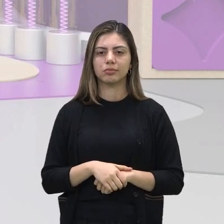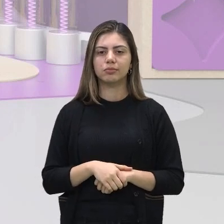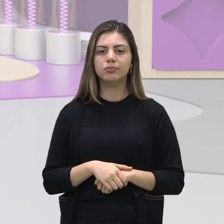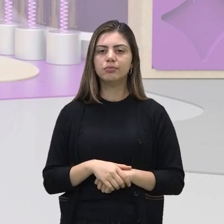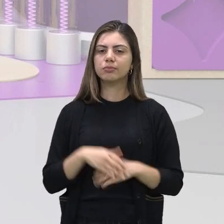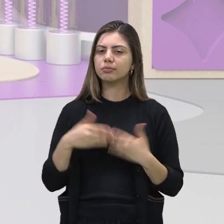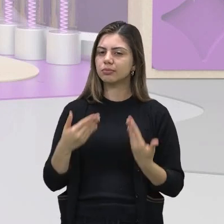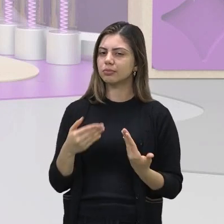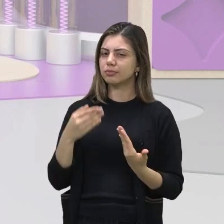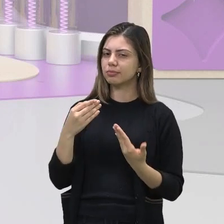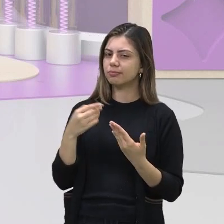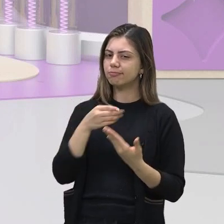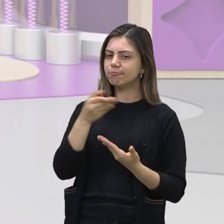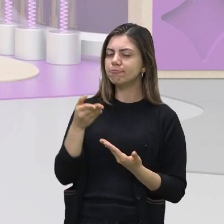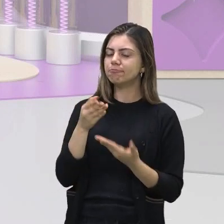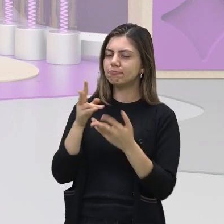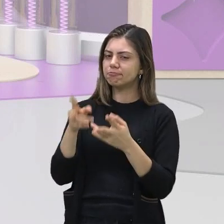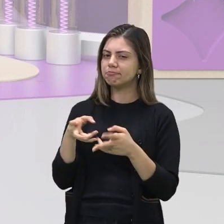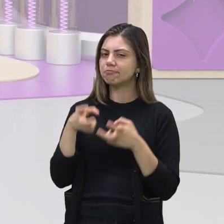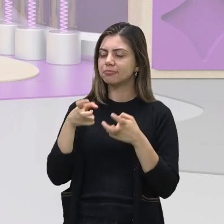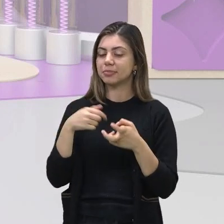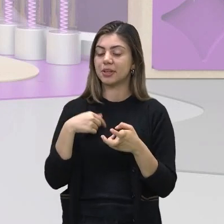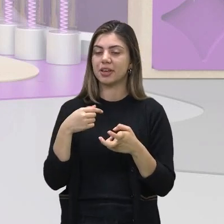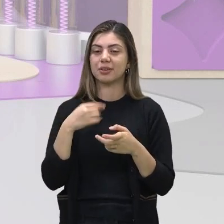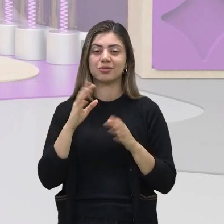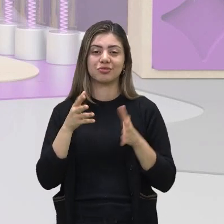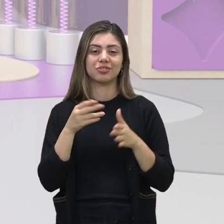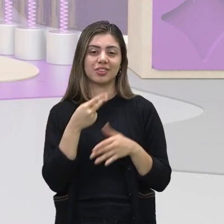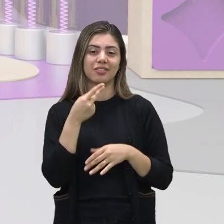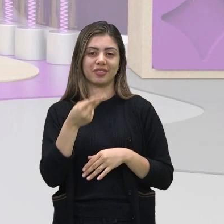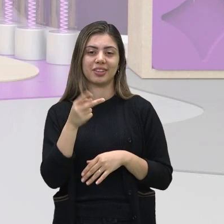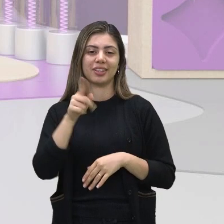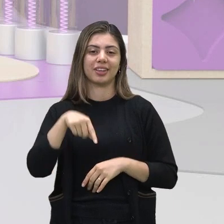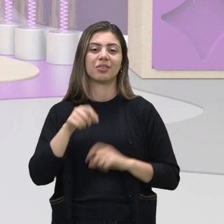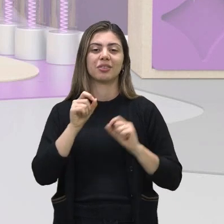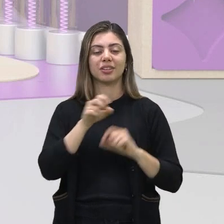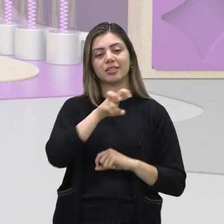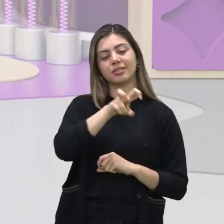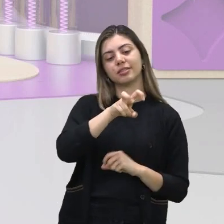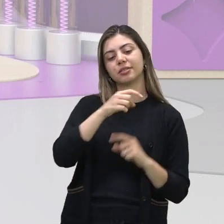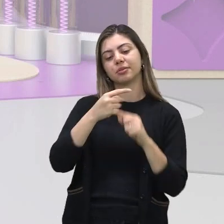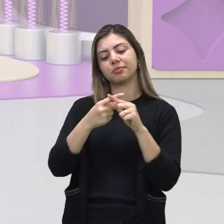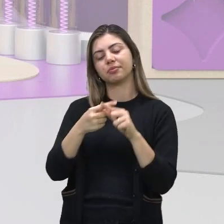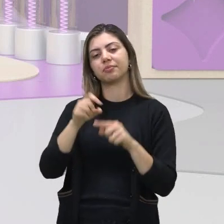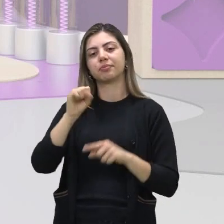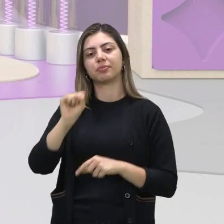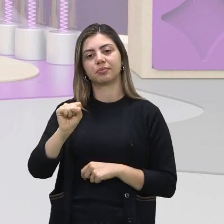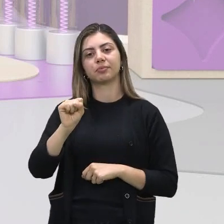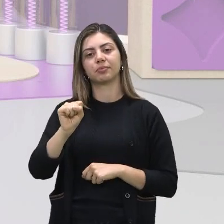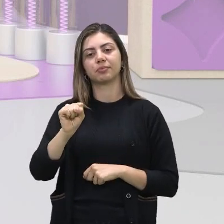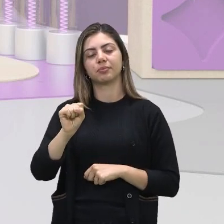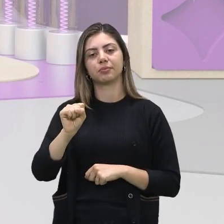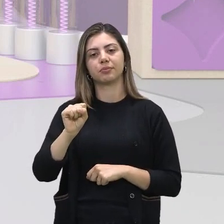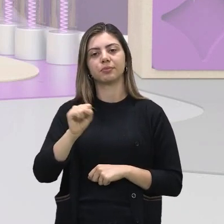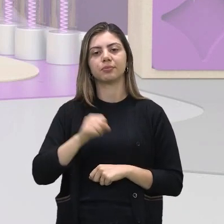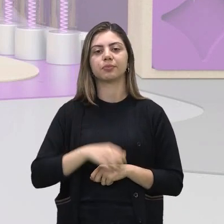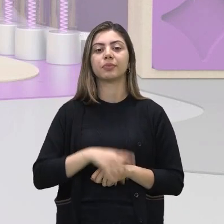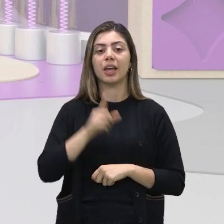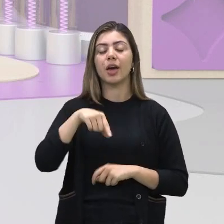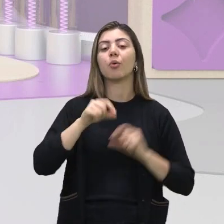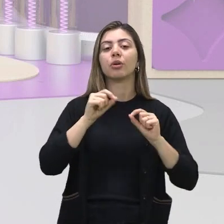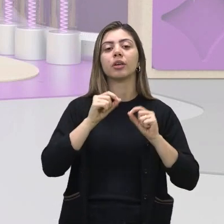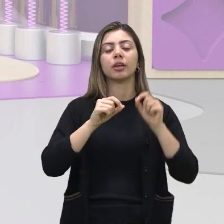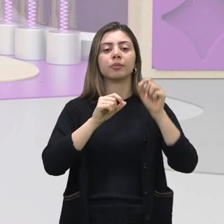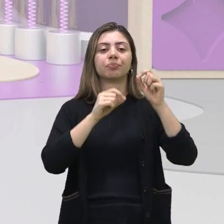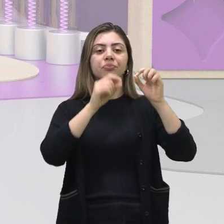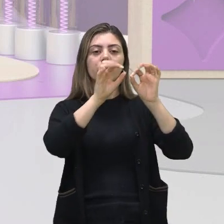Vejam só que na minha fala, né, já fica algo bem mais fácil de compreender. Ó. Cinco vezes, contamos cinco linhas.